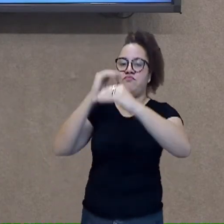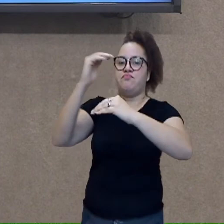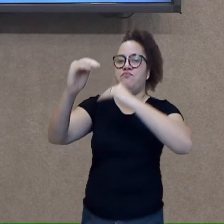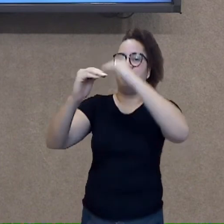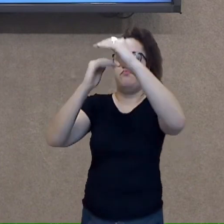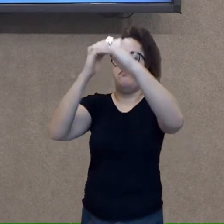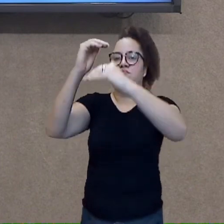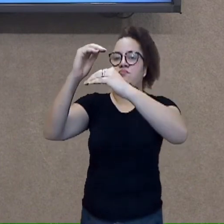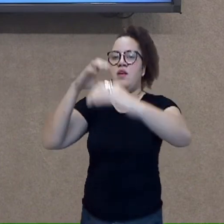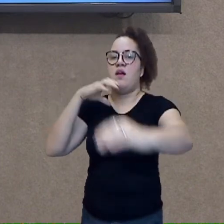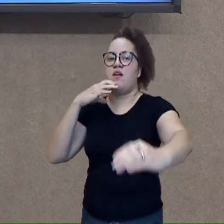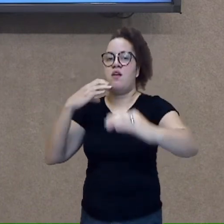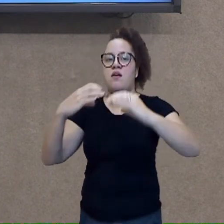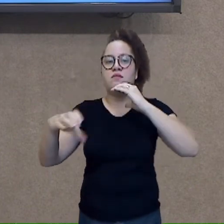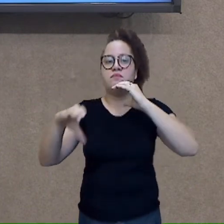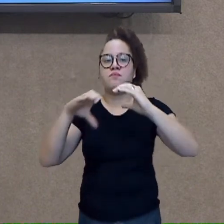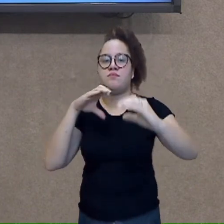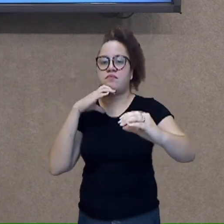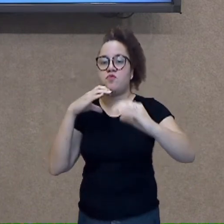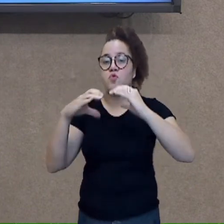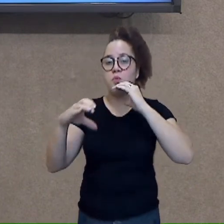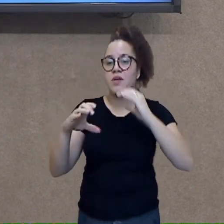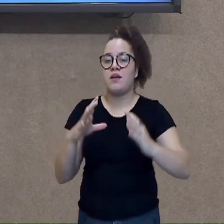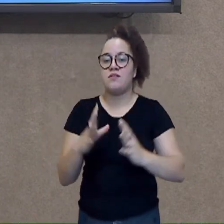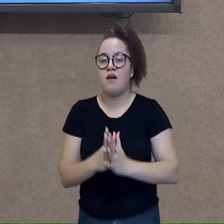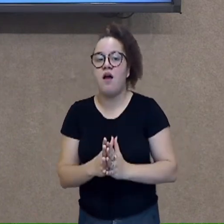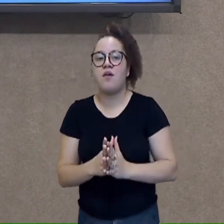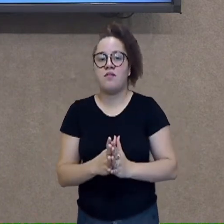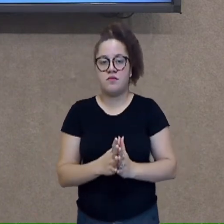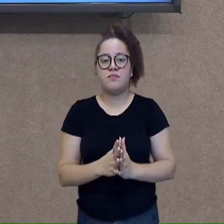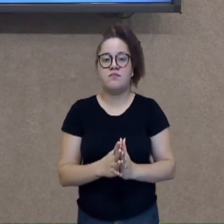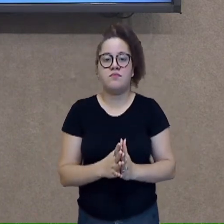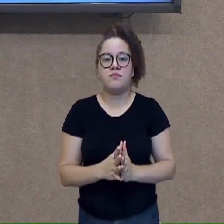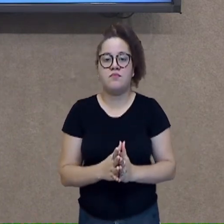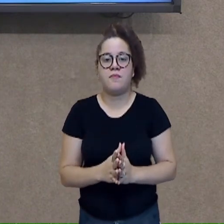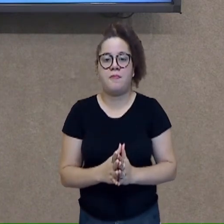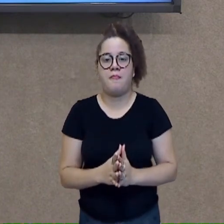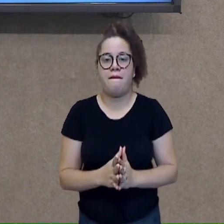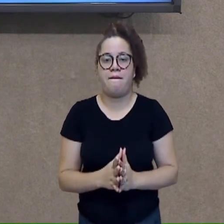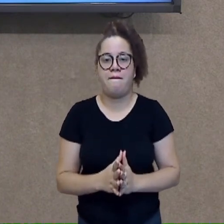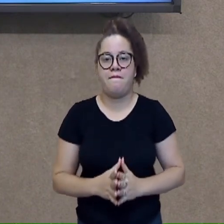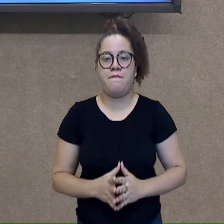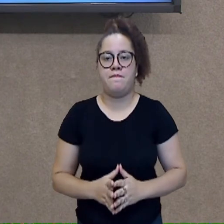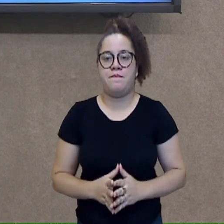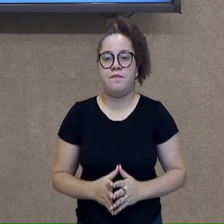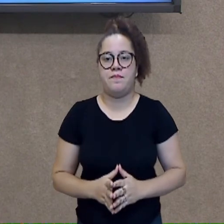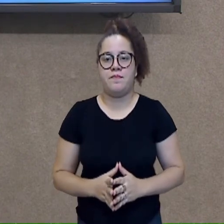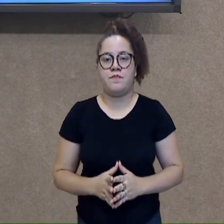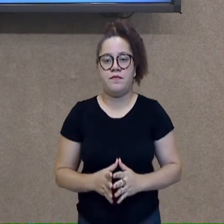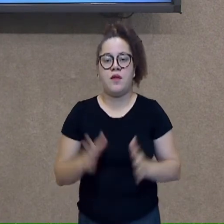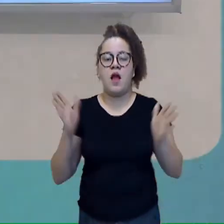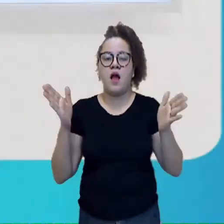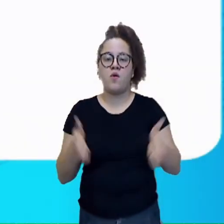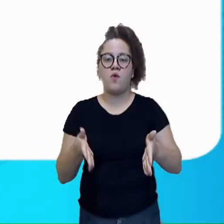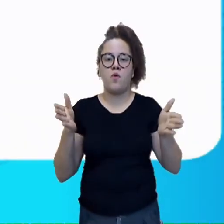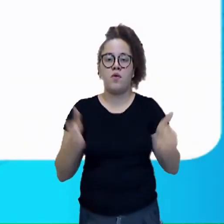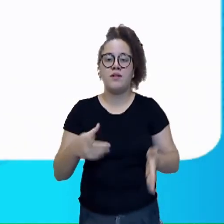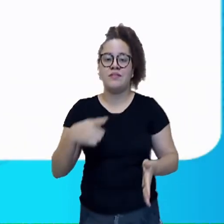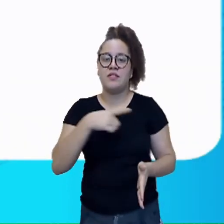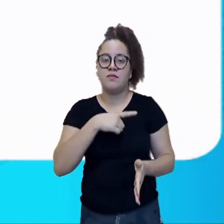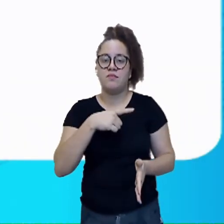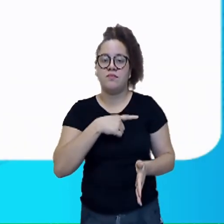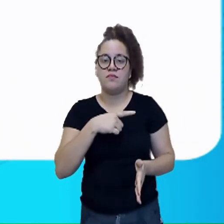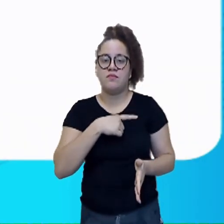Como se fosse a construção dessa imagem dos meios de comunicação. E agora nós temos o